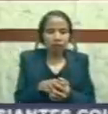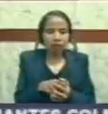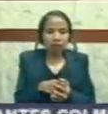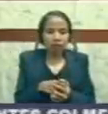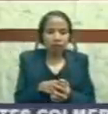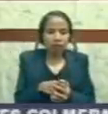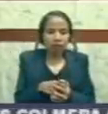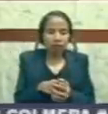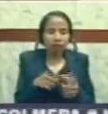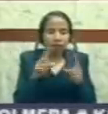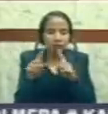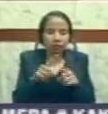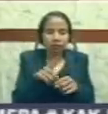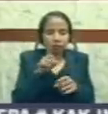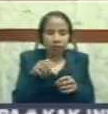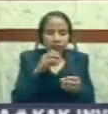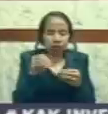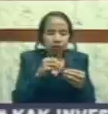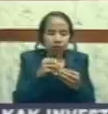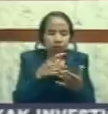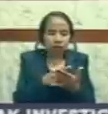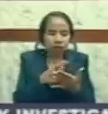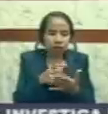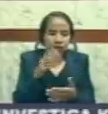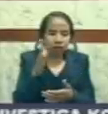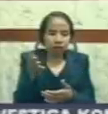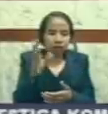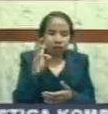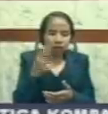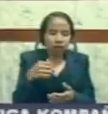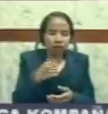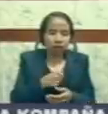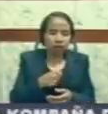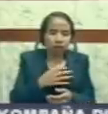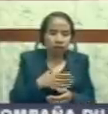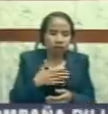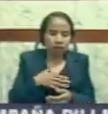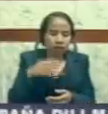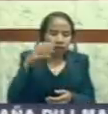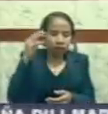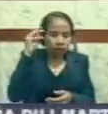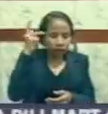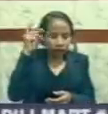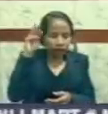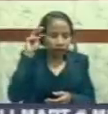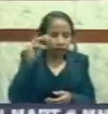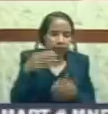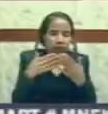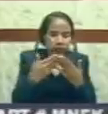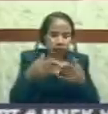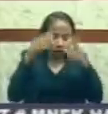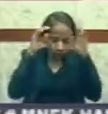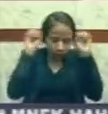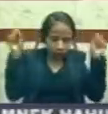foi a posição lolos com a proposta 56. Al favor, senhor primeiro-ministro. Obrigado, sua